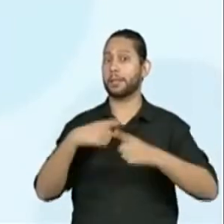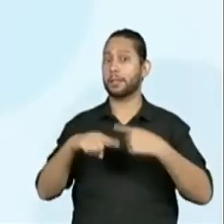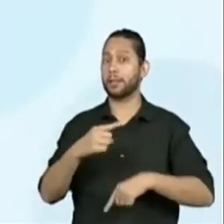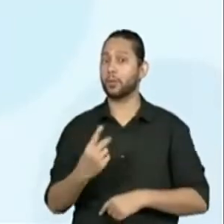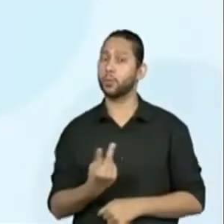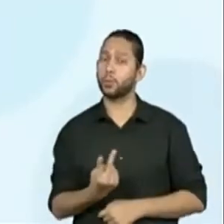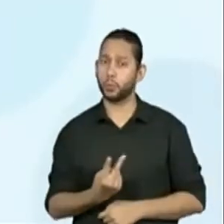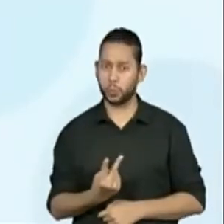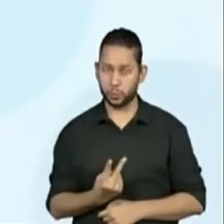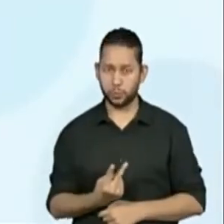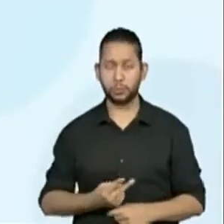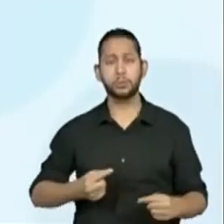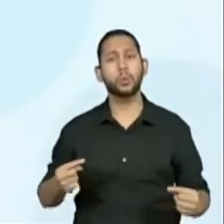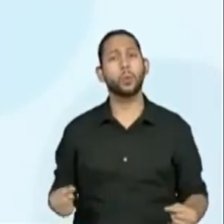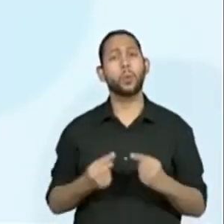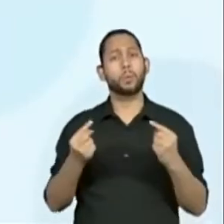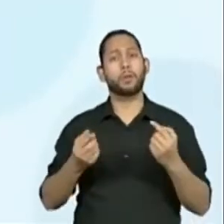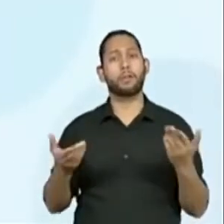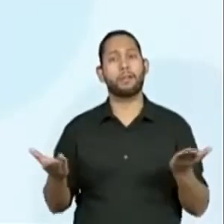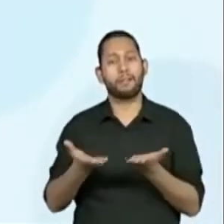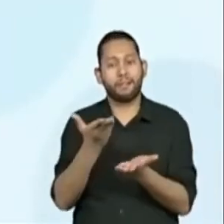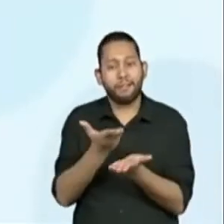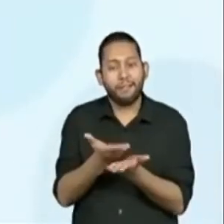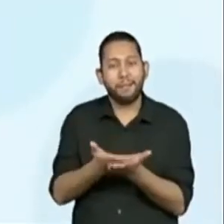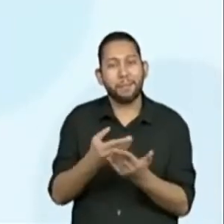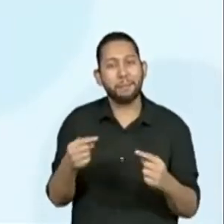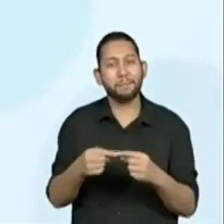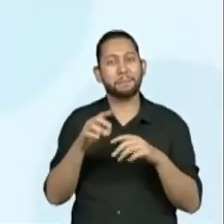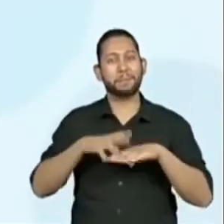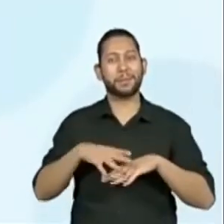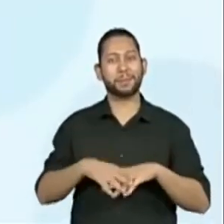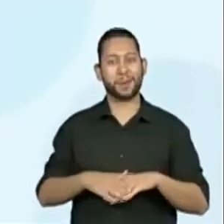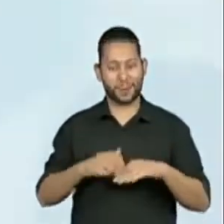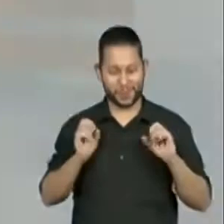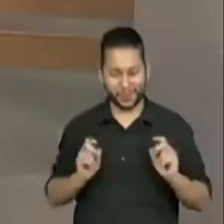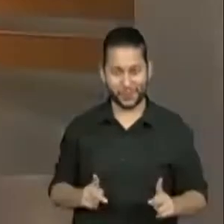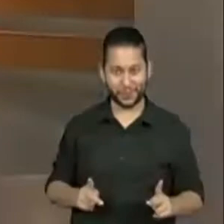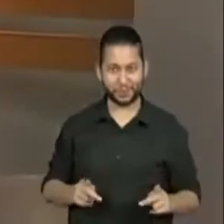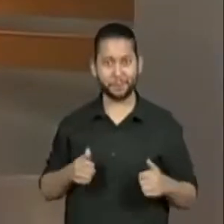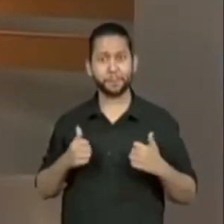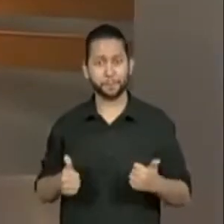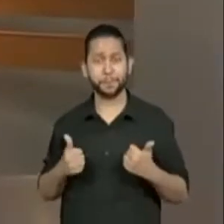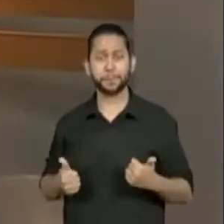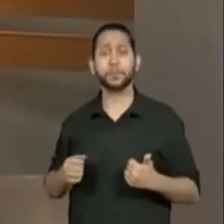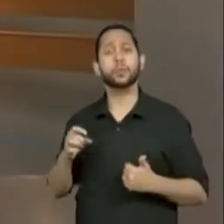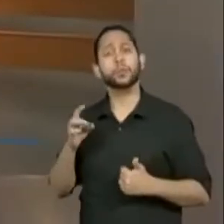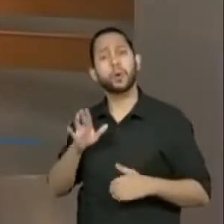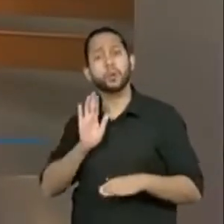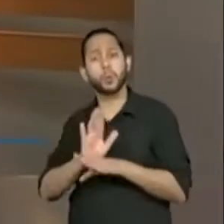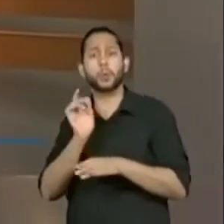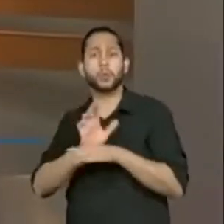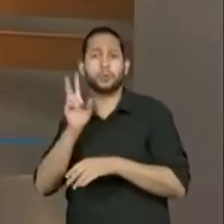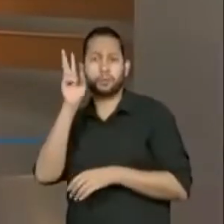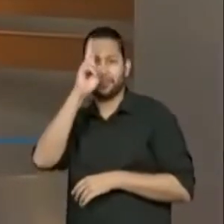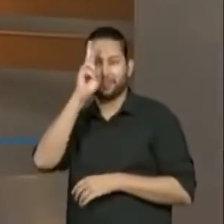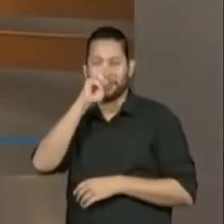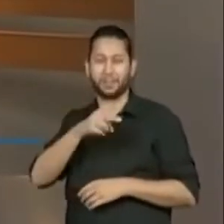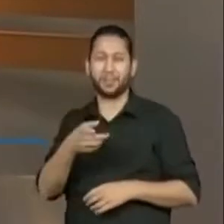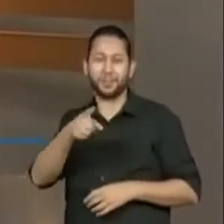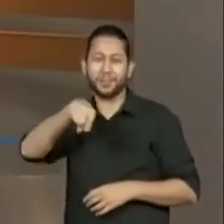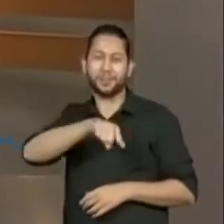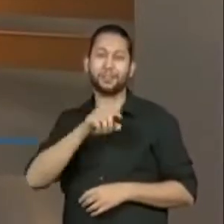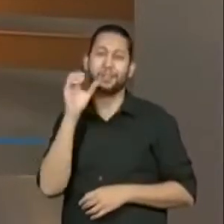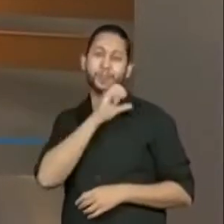vão contemplar esse nosso segundo momento de matemática de hoje certo vou só relembrar vocês aqui rapidinho